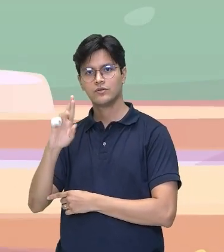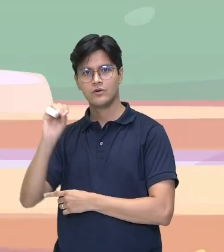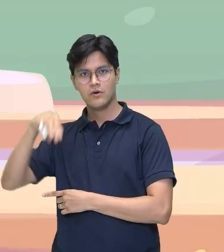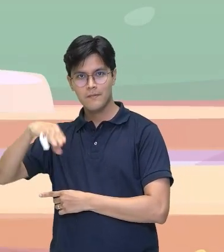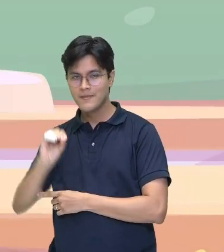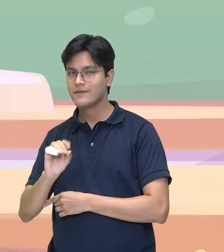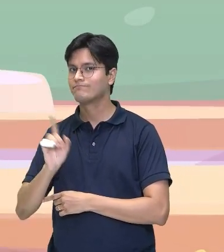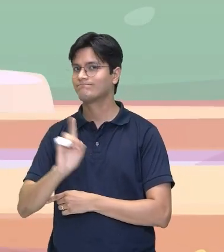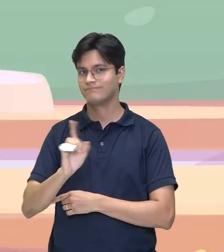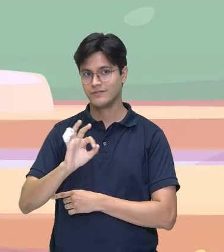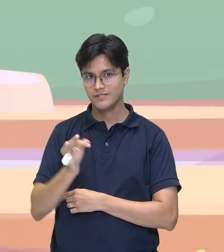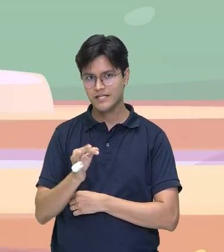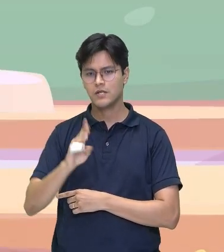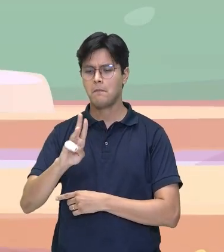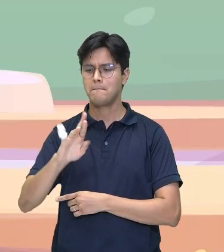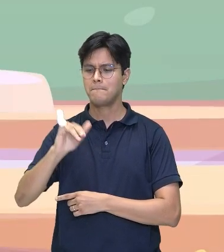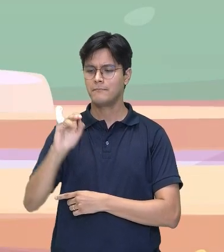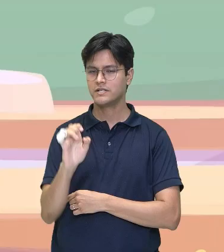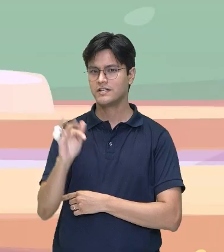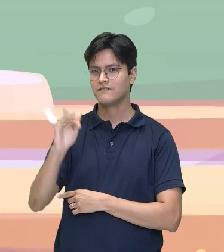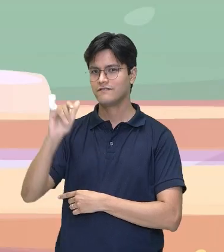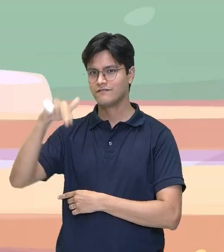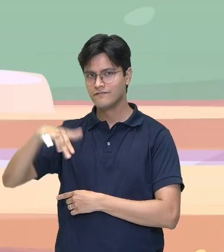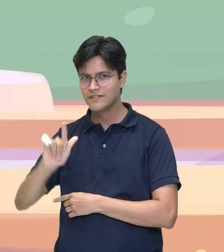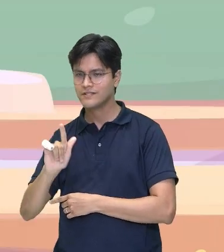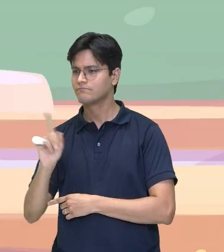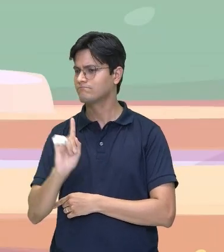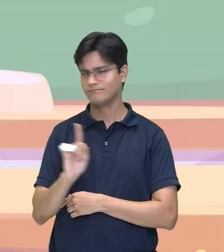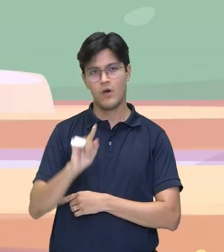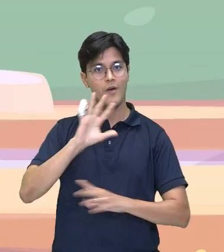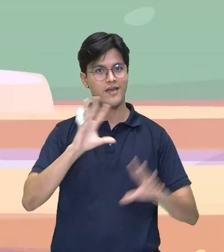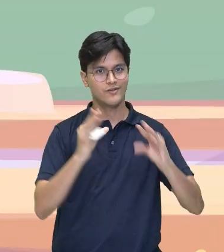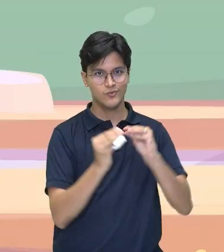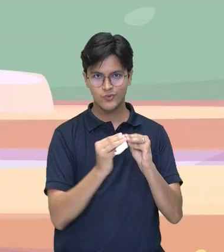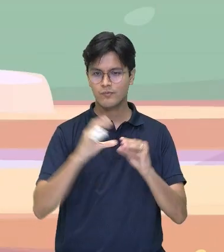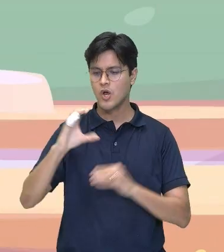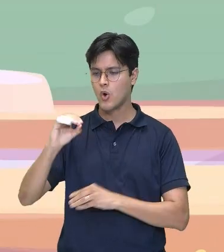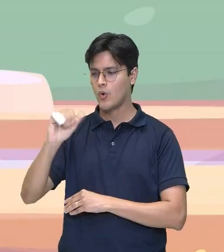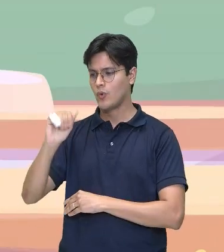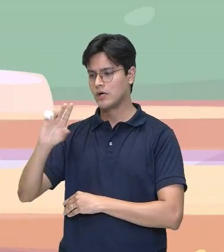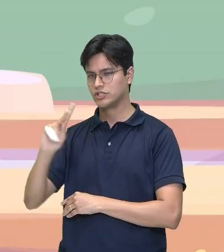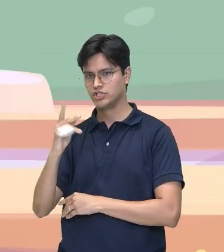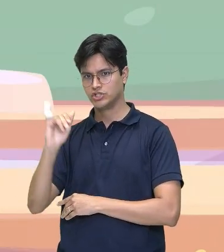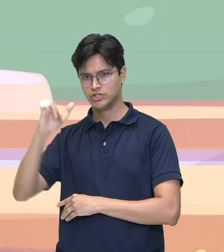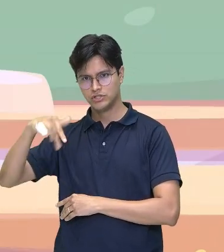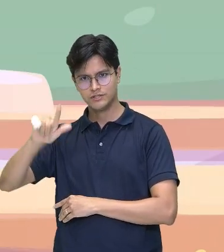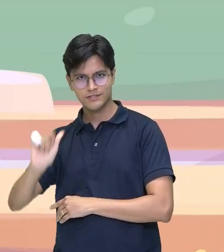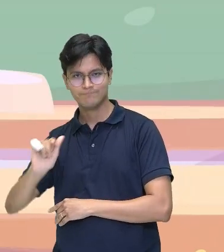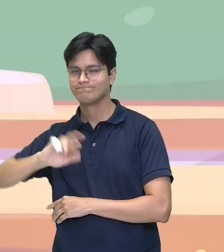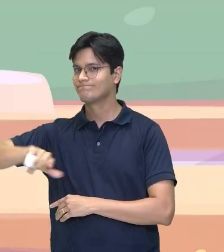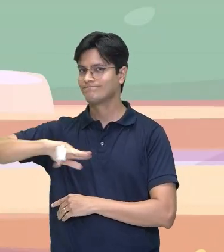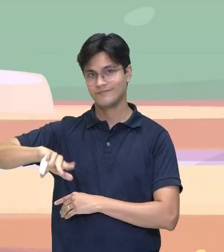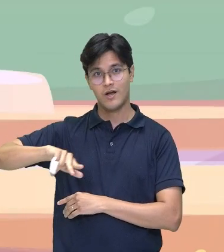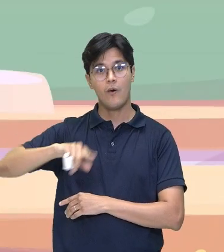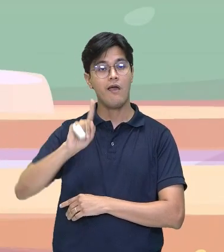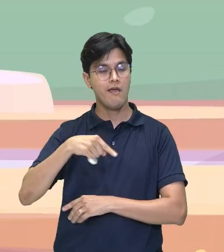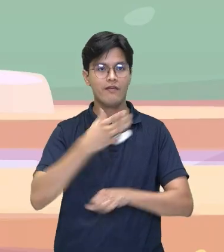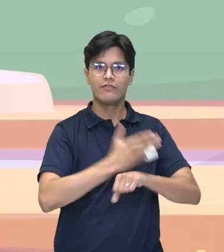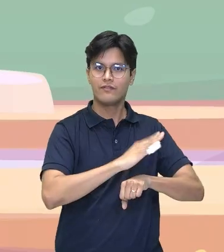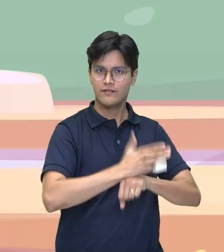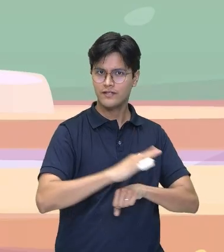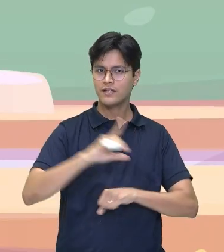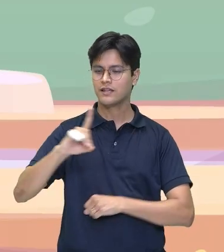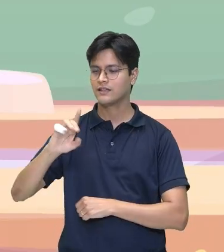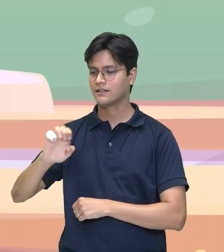rascunho. Não é briefing, é resumo. Não é coaching, é treinamento. Não é deadline, é